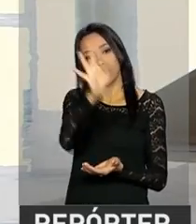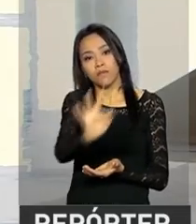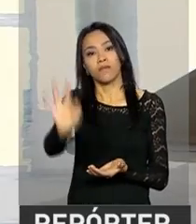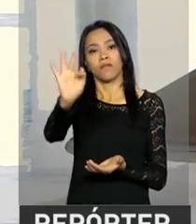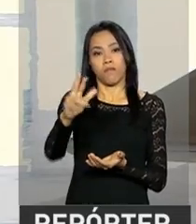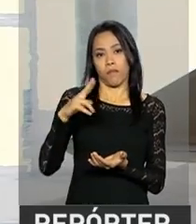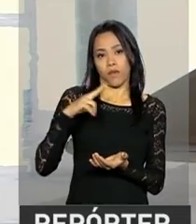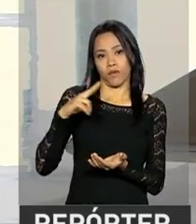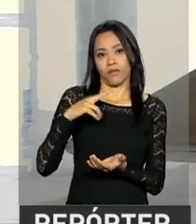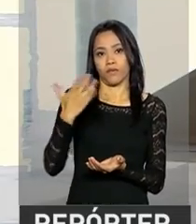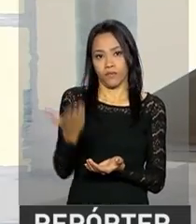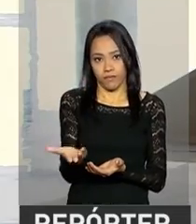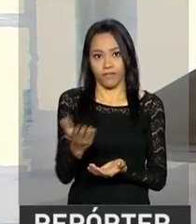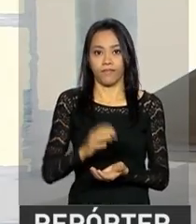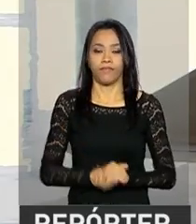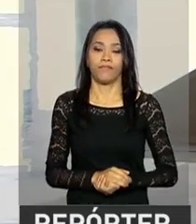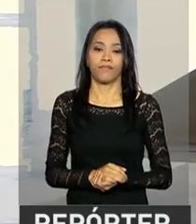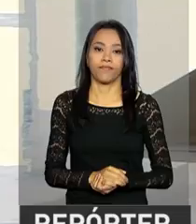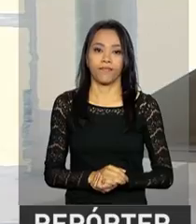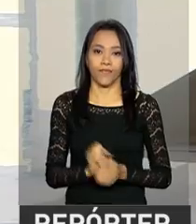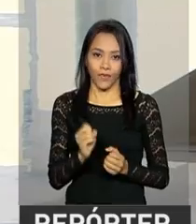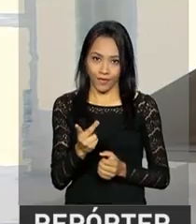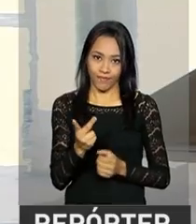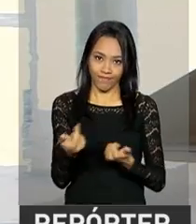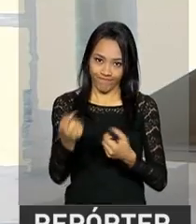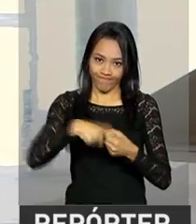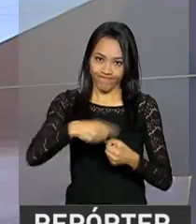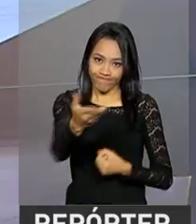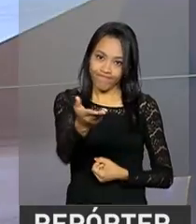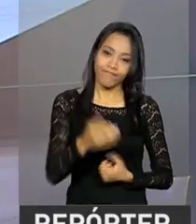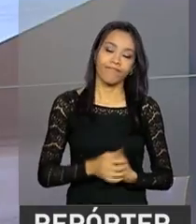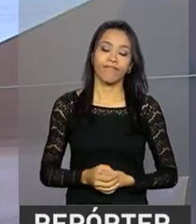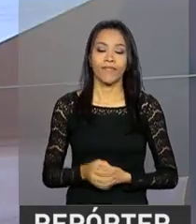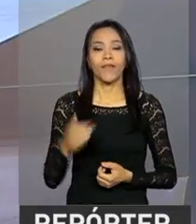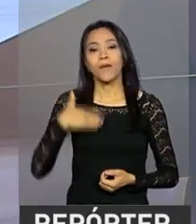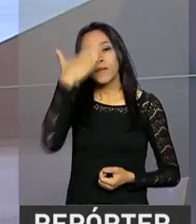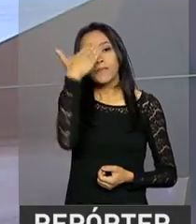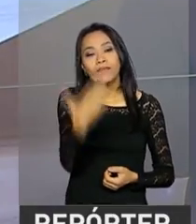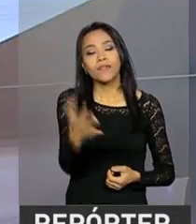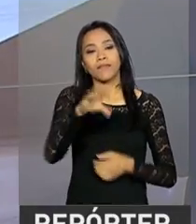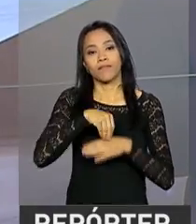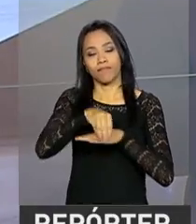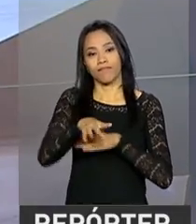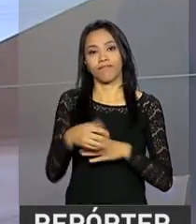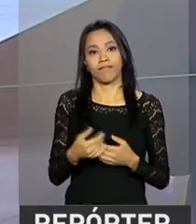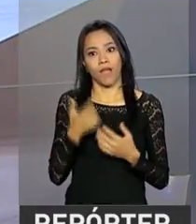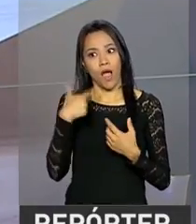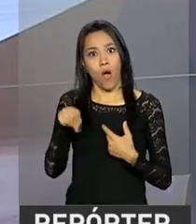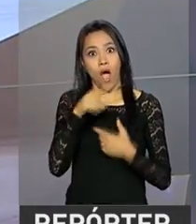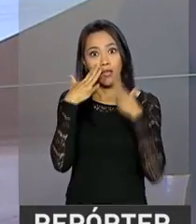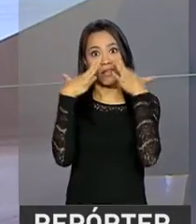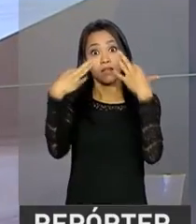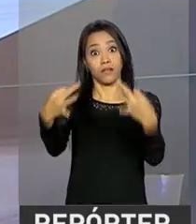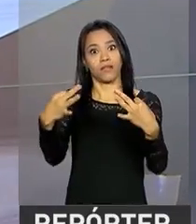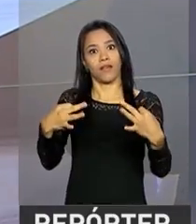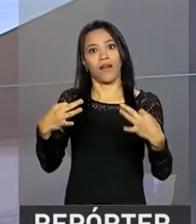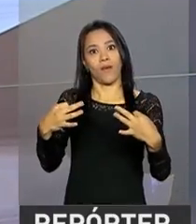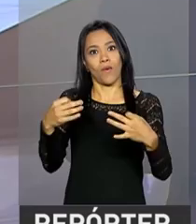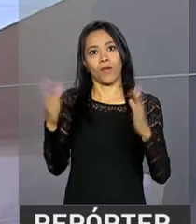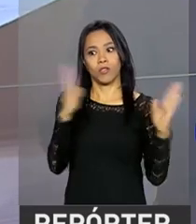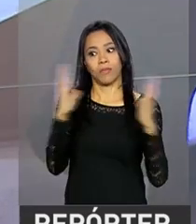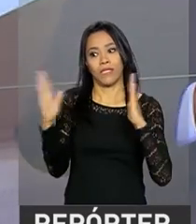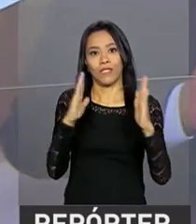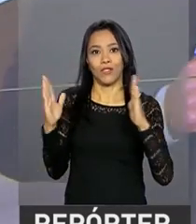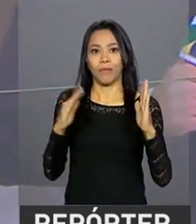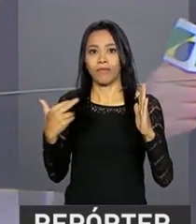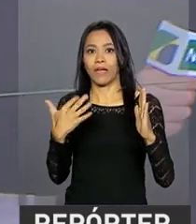ensino superior viu Leandro volto com você tá ok João Pedro Obrigado pelas suas informações isso aí ficar atento às datas para não deixar